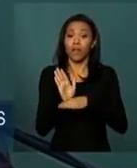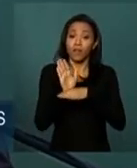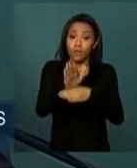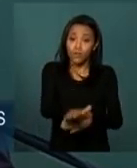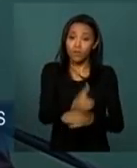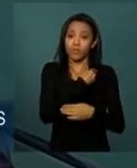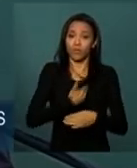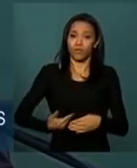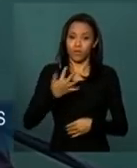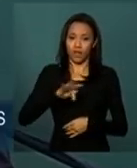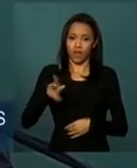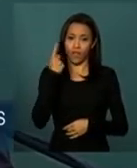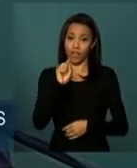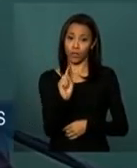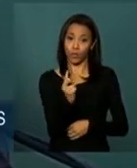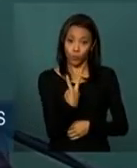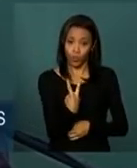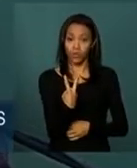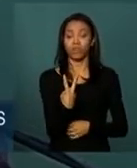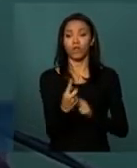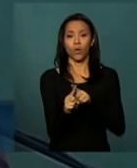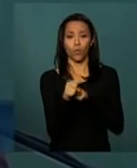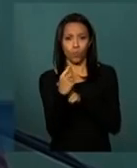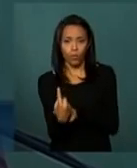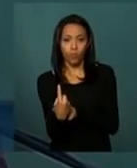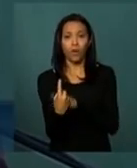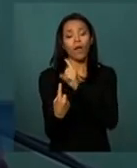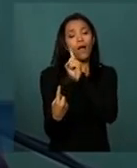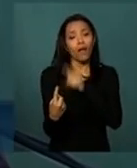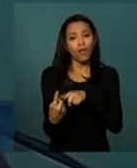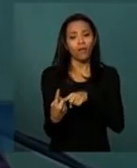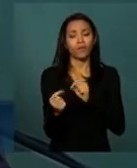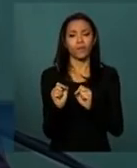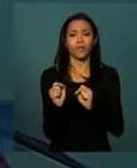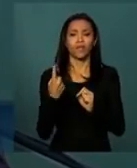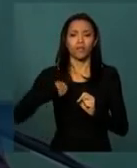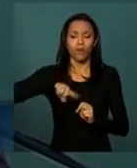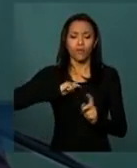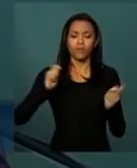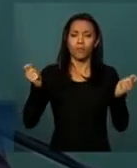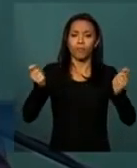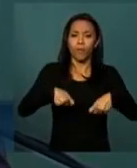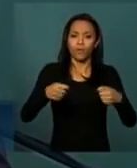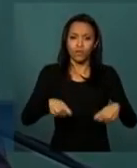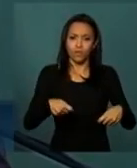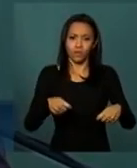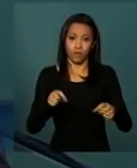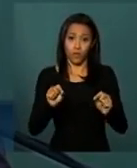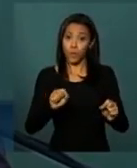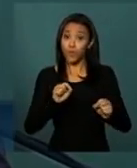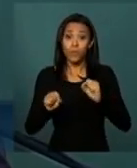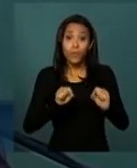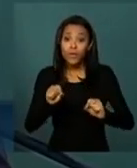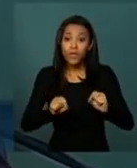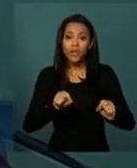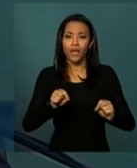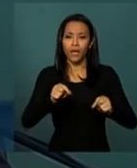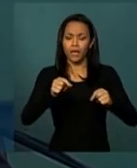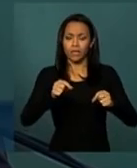fazer destaque a duas. Uma delas é a necessidade de podermos encararmos o que é a rotina do